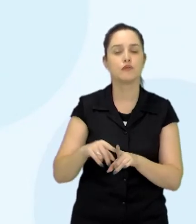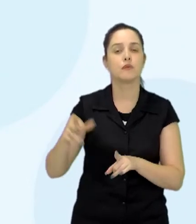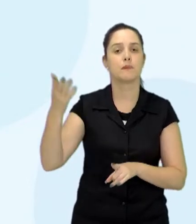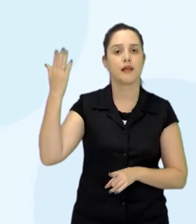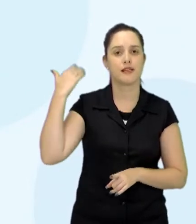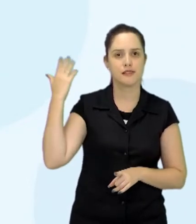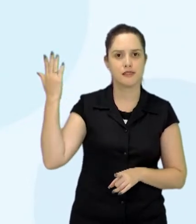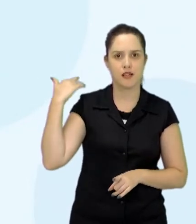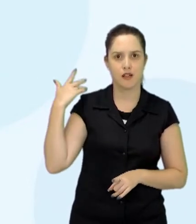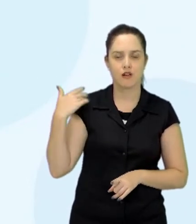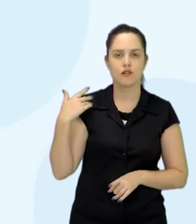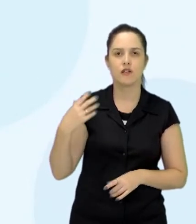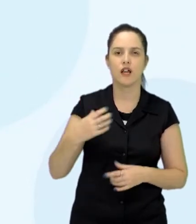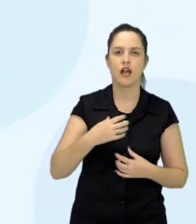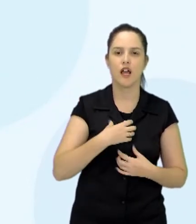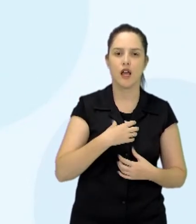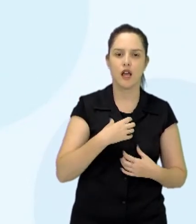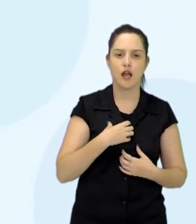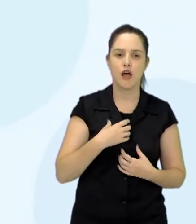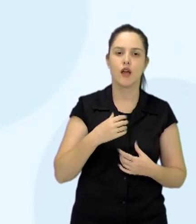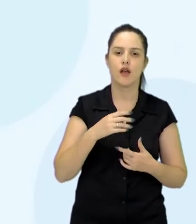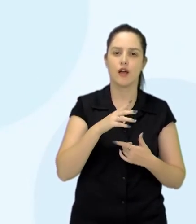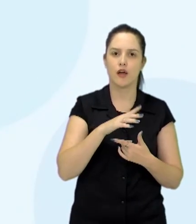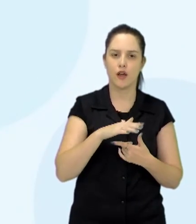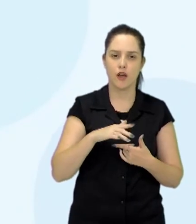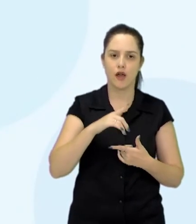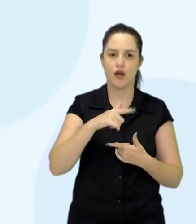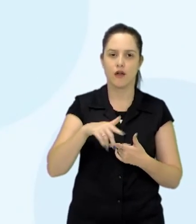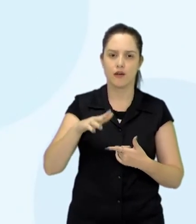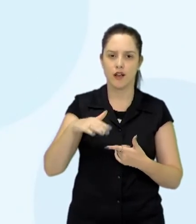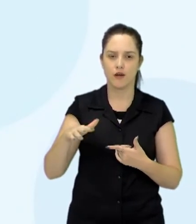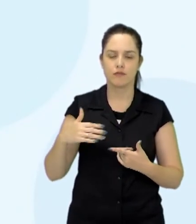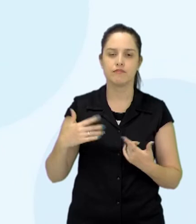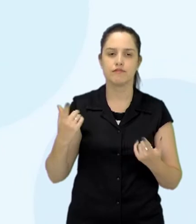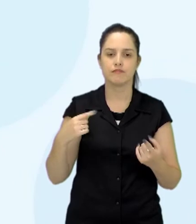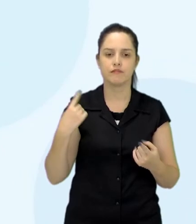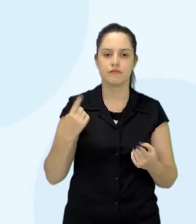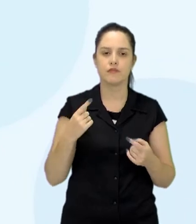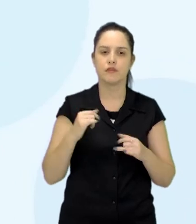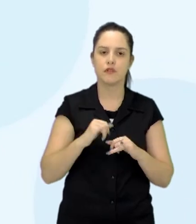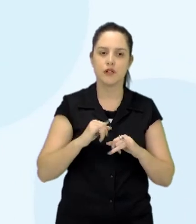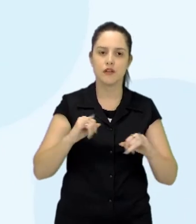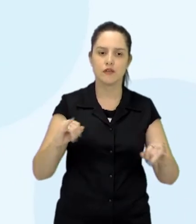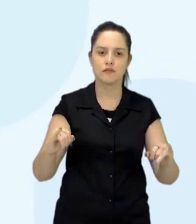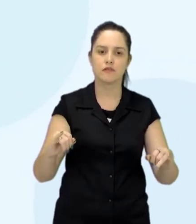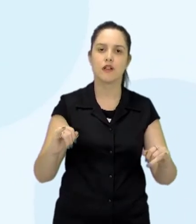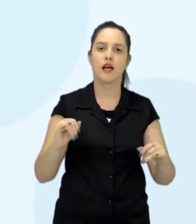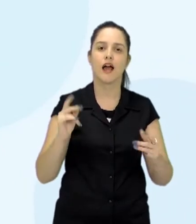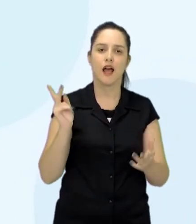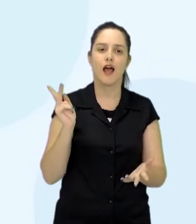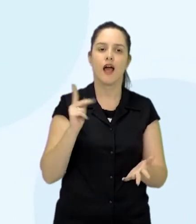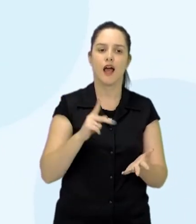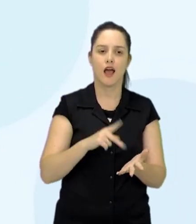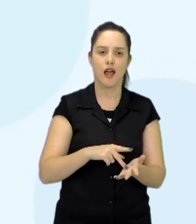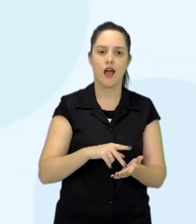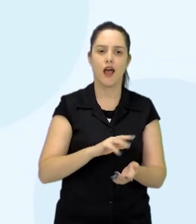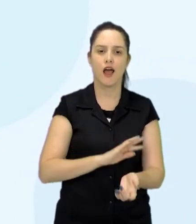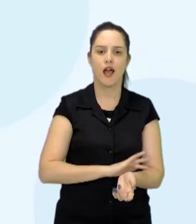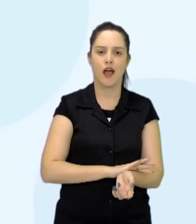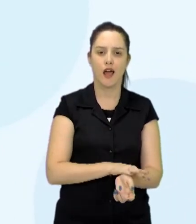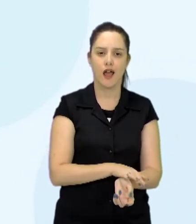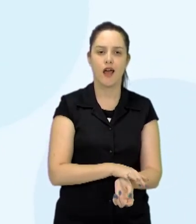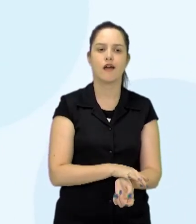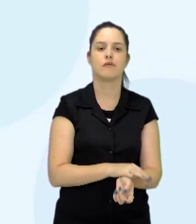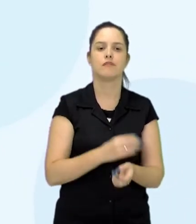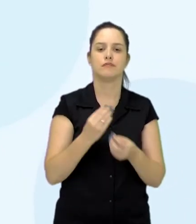passado colonial, escravocrata do Brasil. E temos uma notícia atual, que é racismo